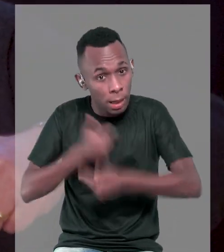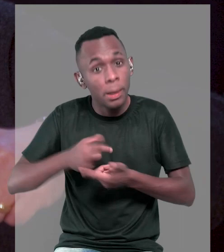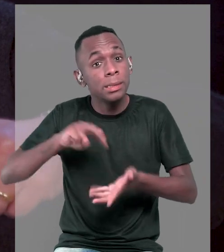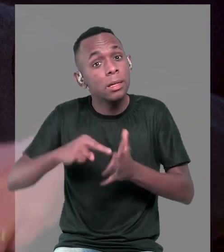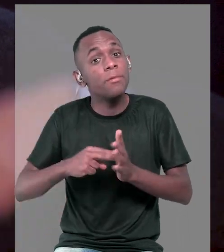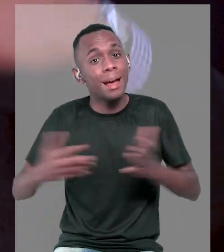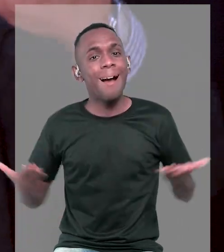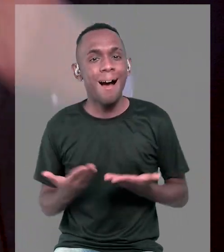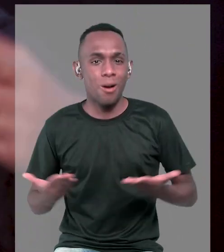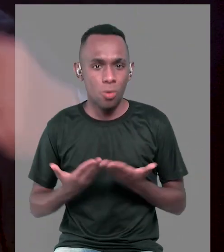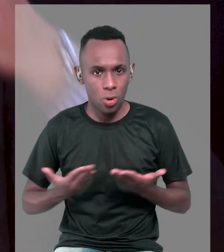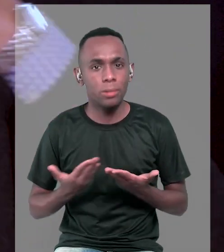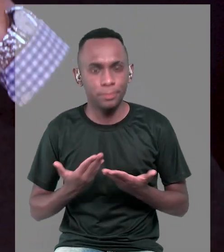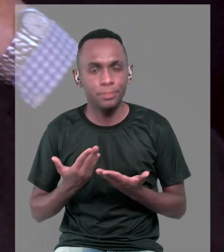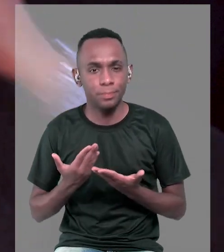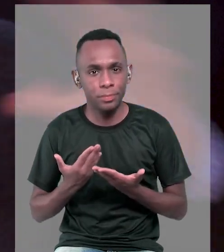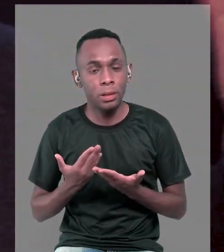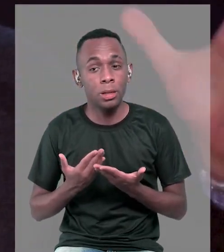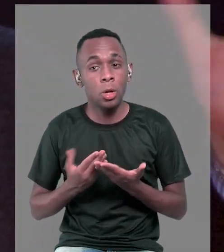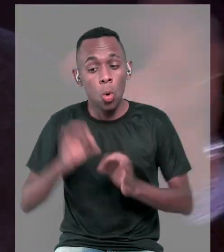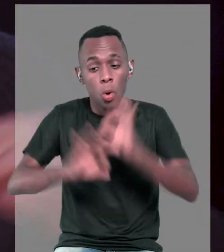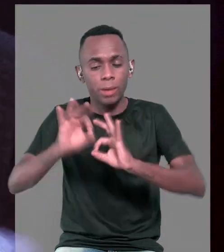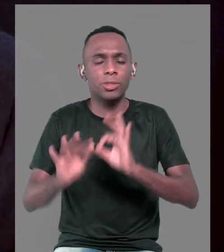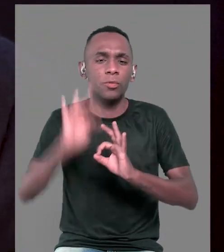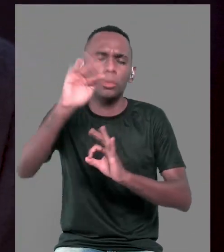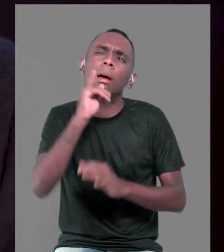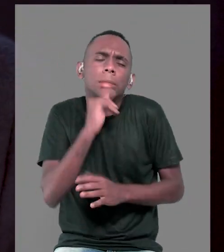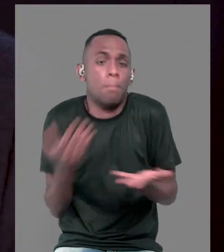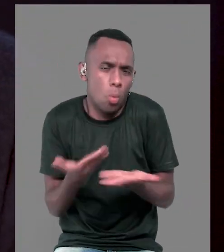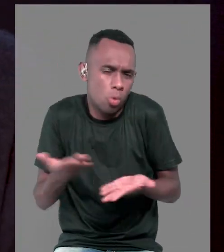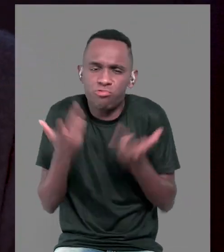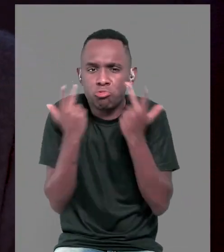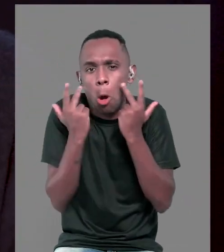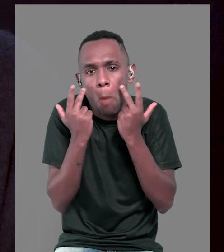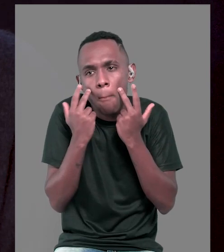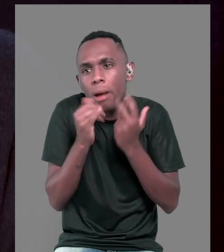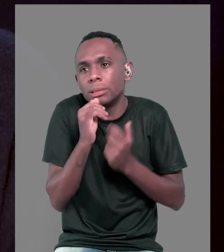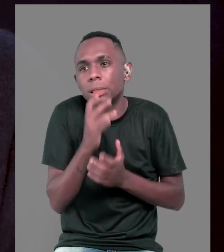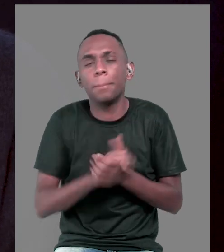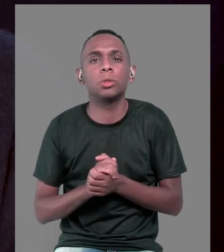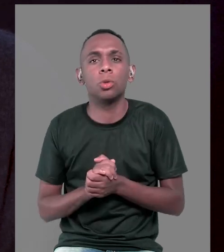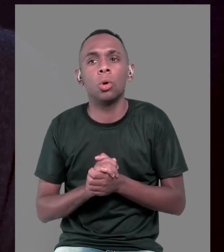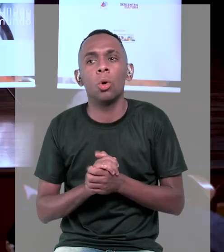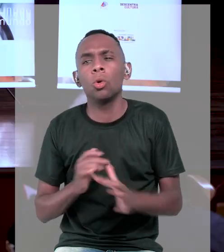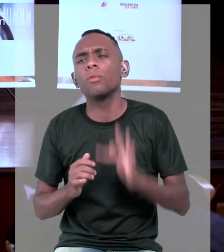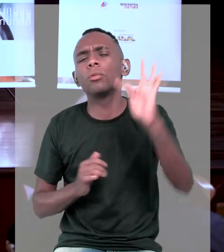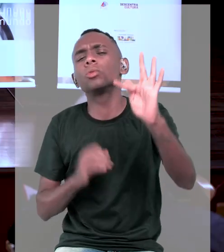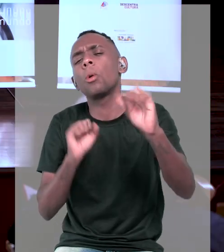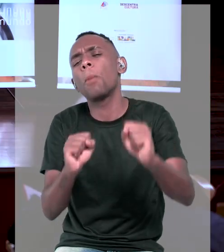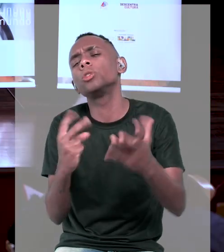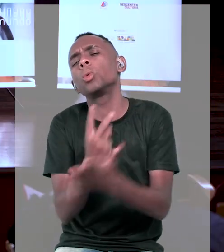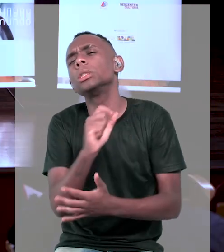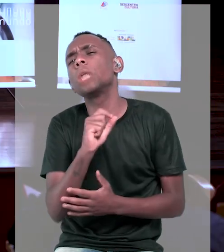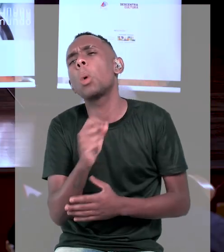presente que acaba moldando o futuro. Hoje é muito comum a medição das expectativas do